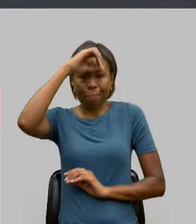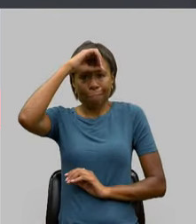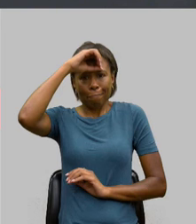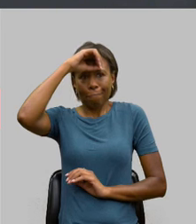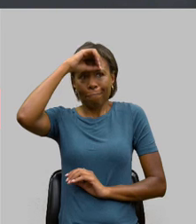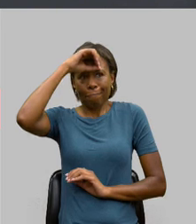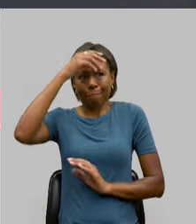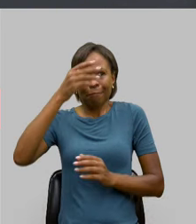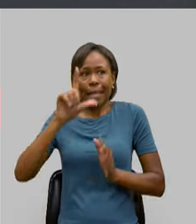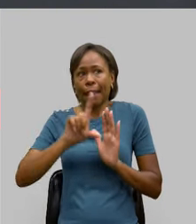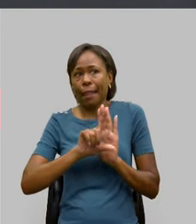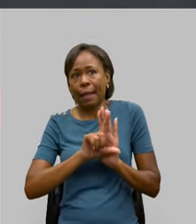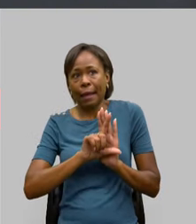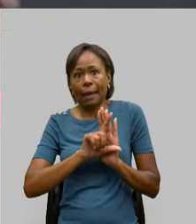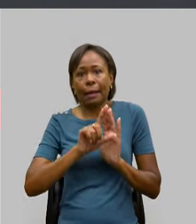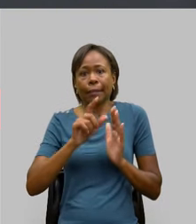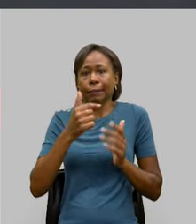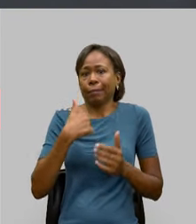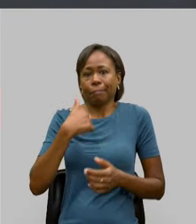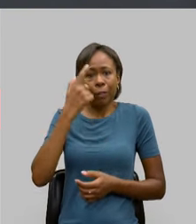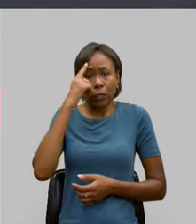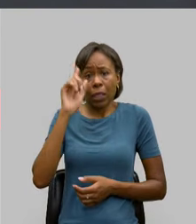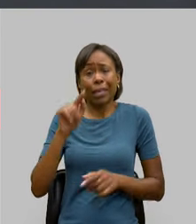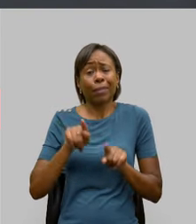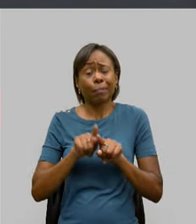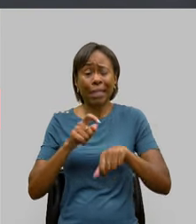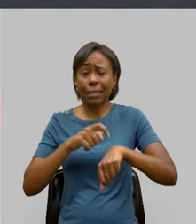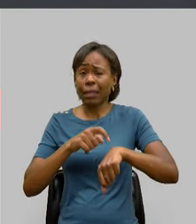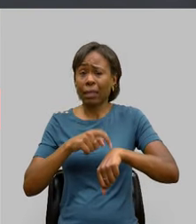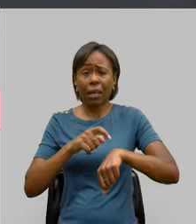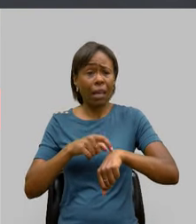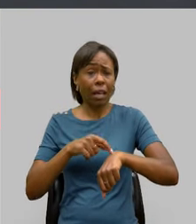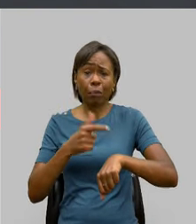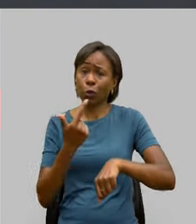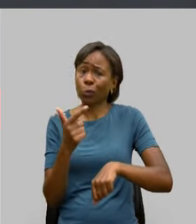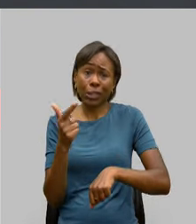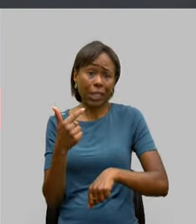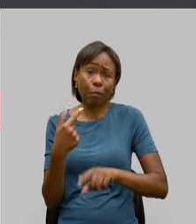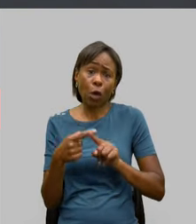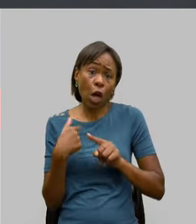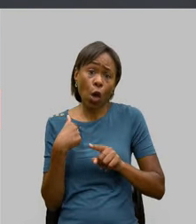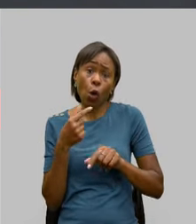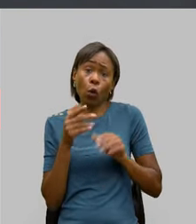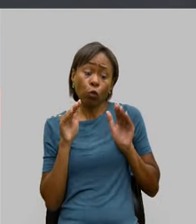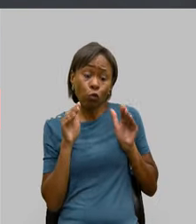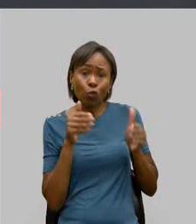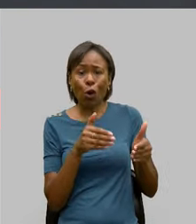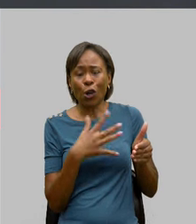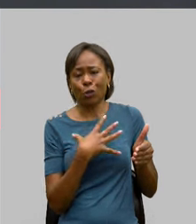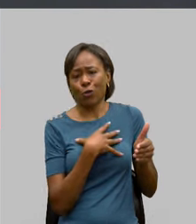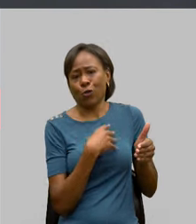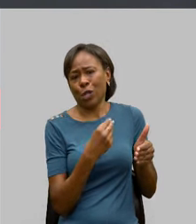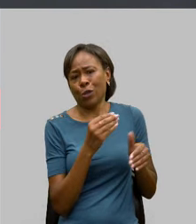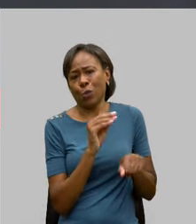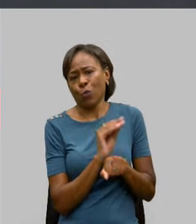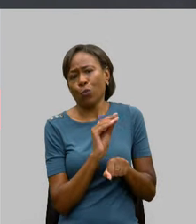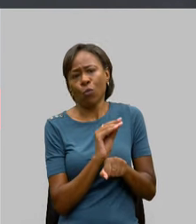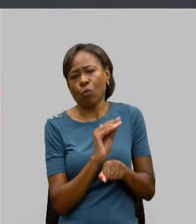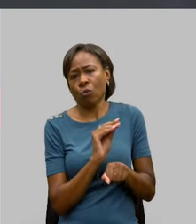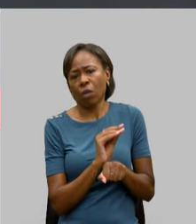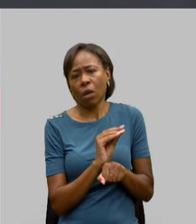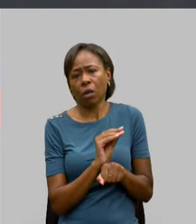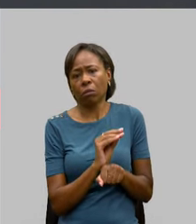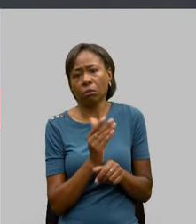também não tinha tempo porque eu tava com o meu tempo todo tomado pelo meu filho não tinha tempo para para ficar me me